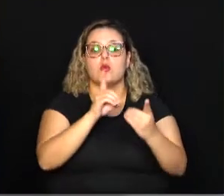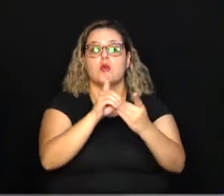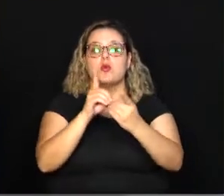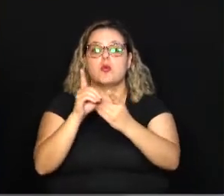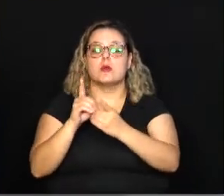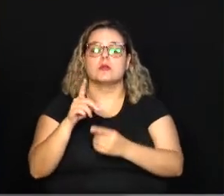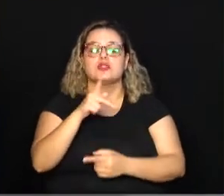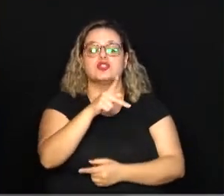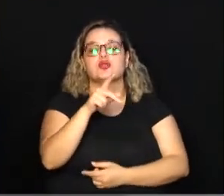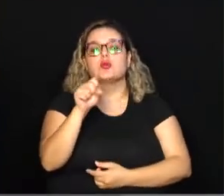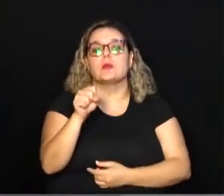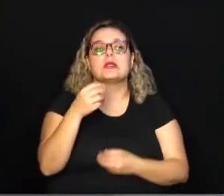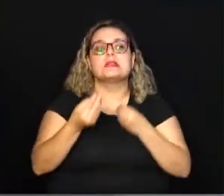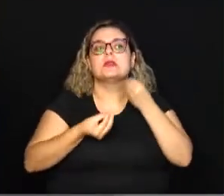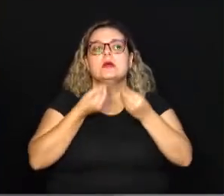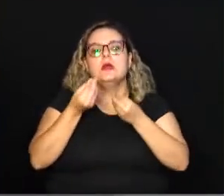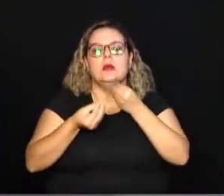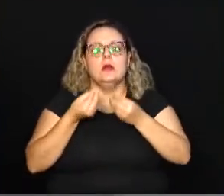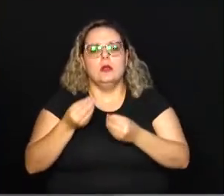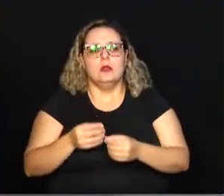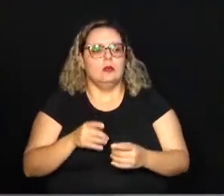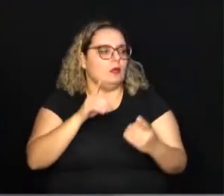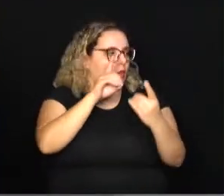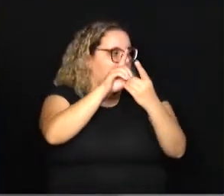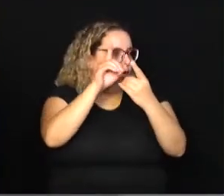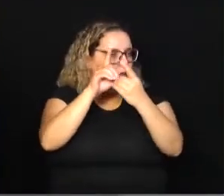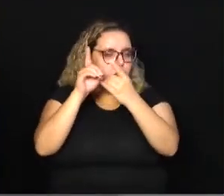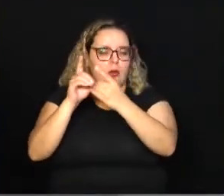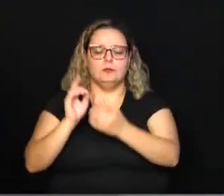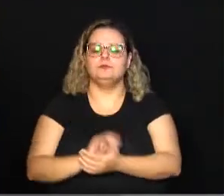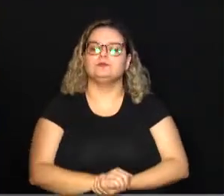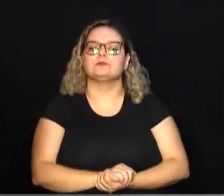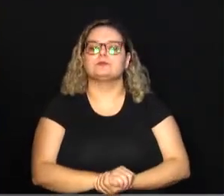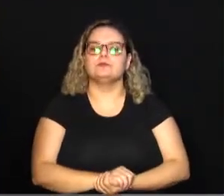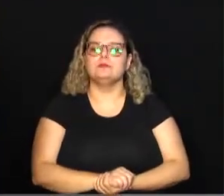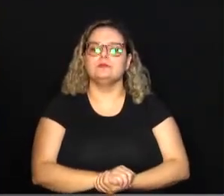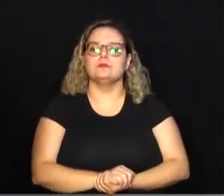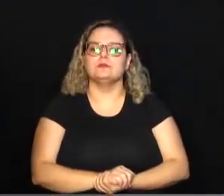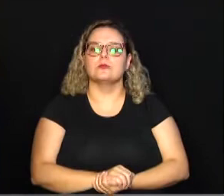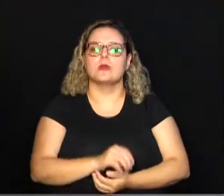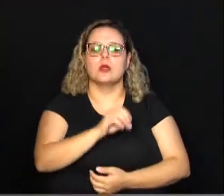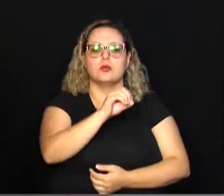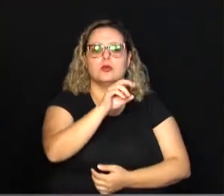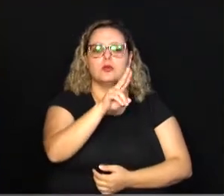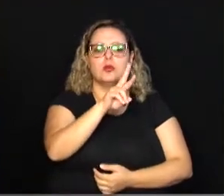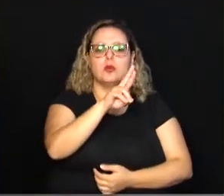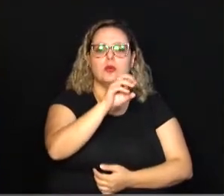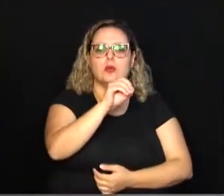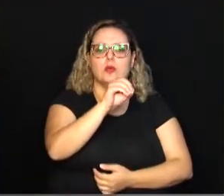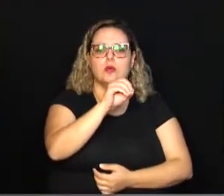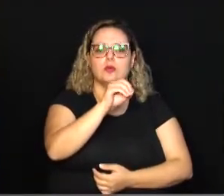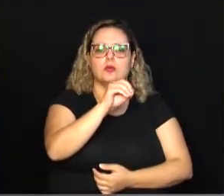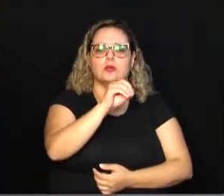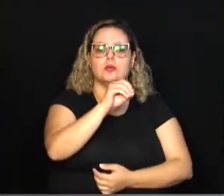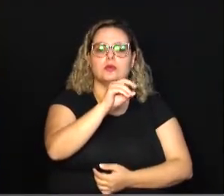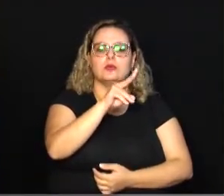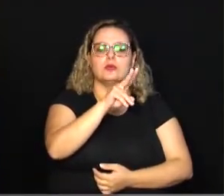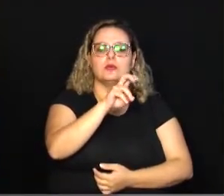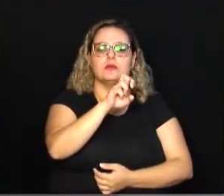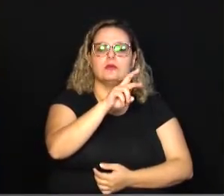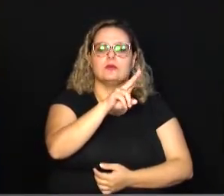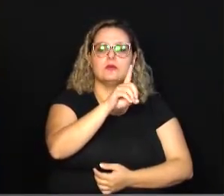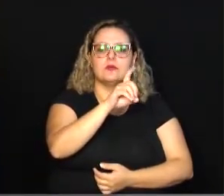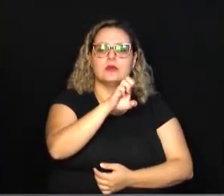que está sendo o atendimento, que os pronto-socorros do Ouro Verde e o Mário Gatti, eles são porta aberta